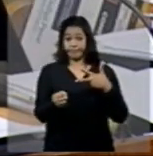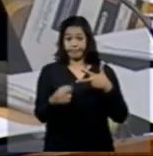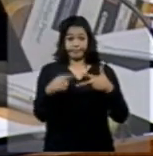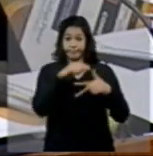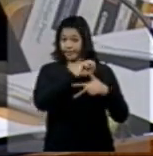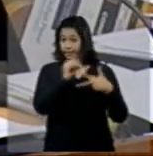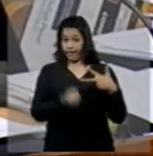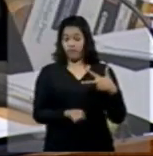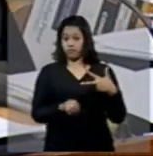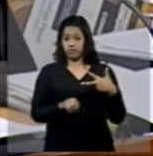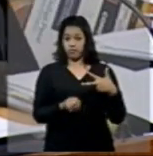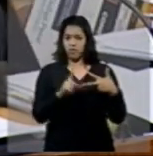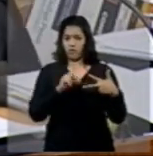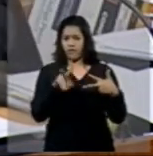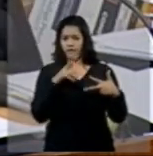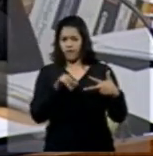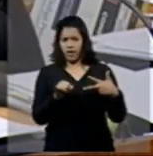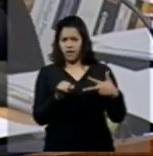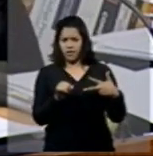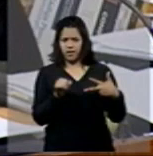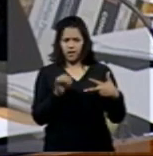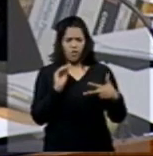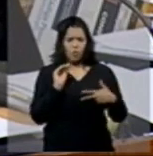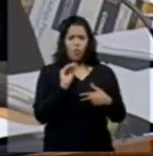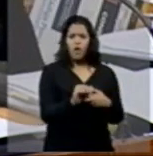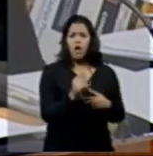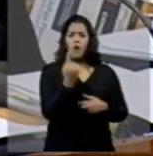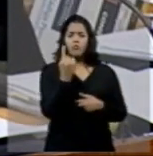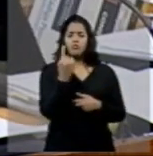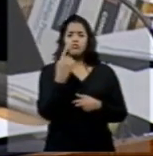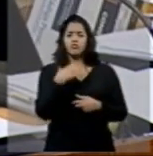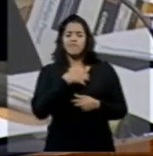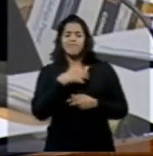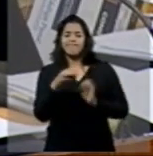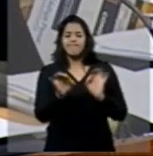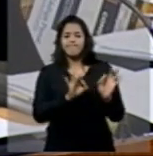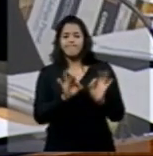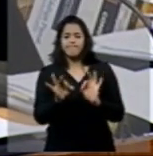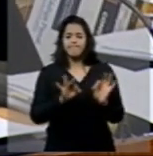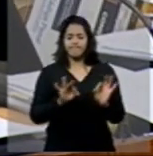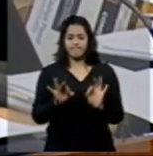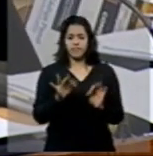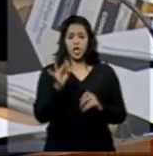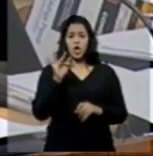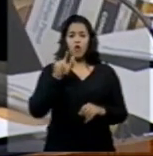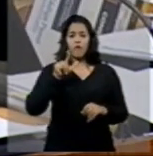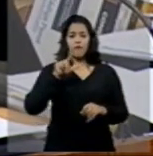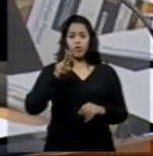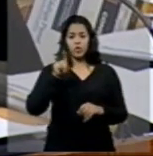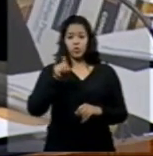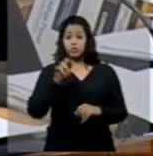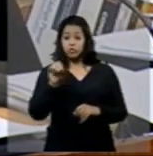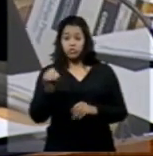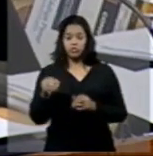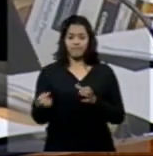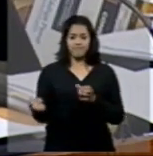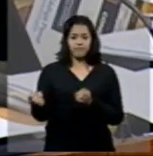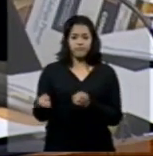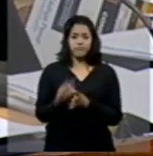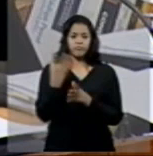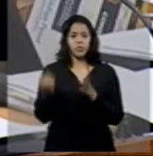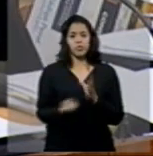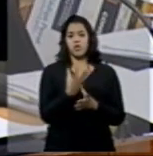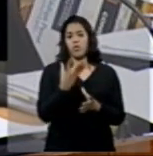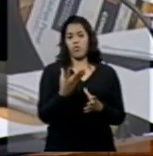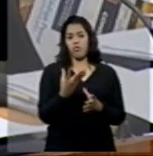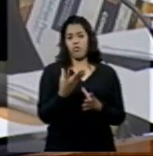não compete ao Estado determinar um único modo de organização, de fluxo, de produção, compete